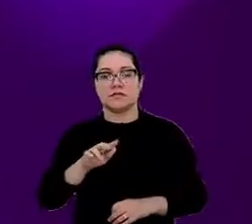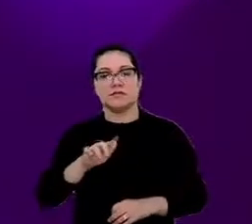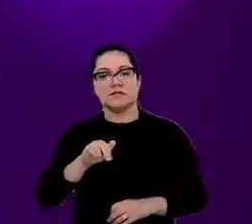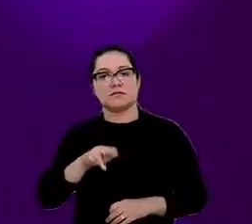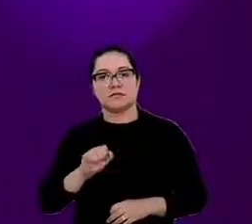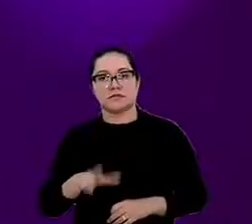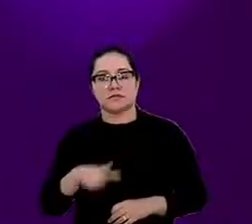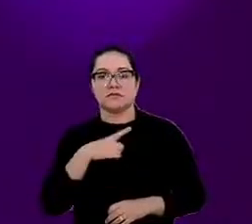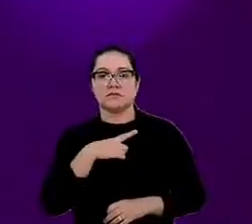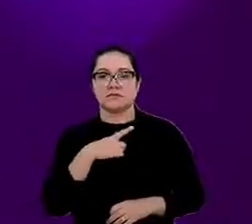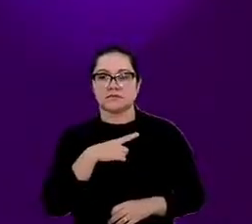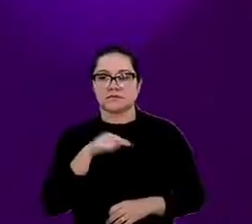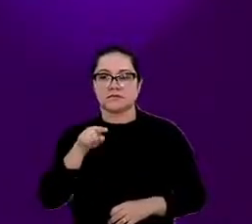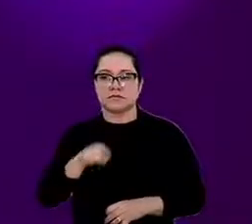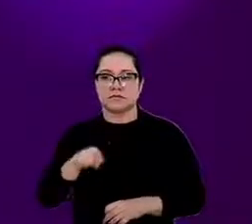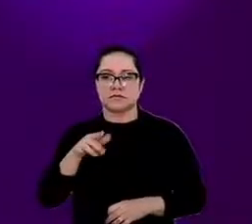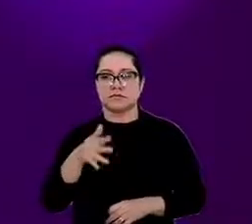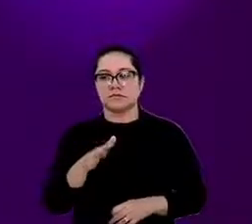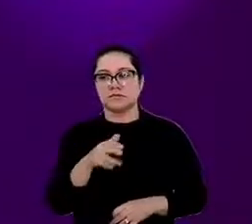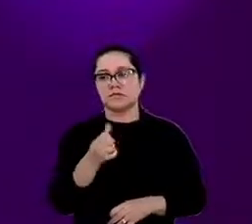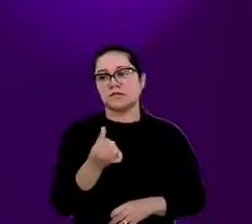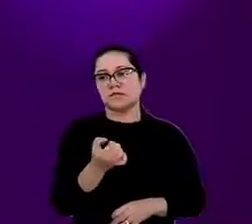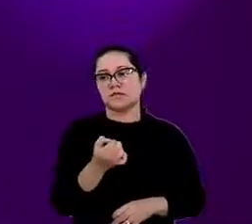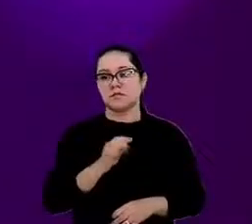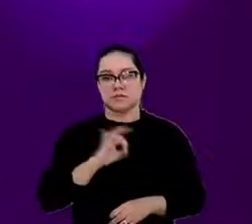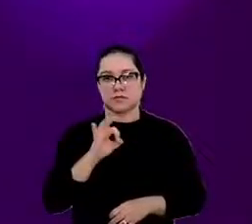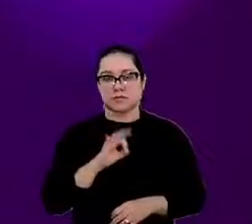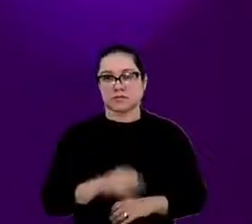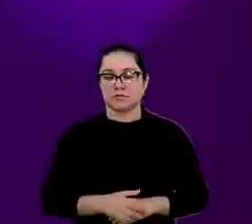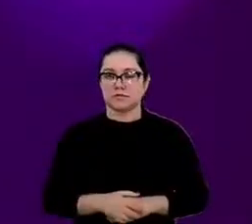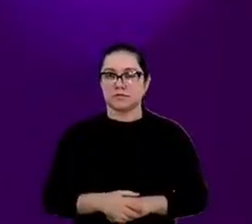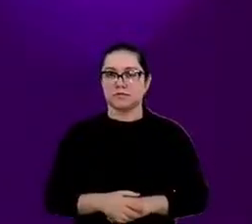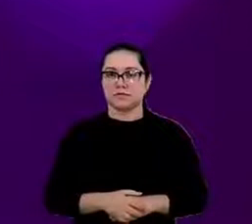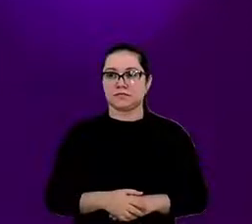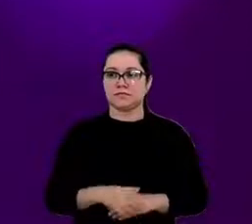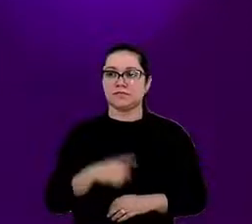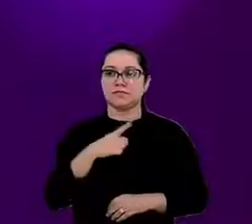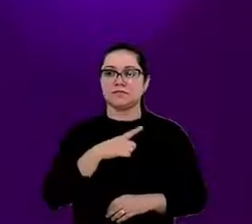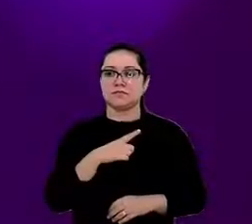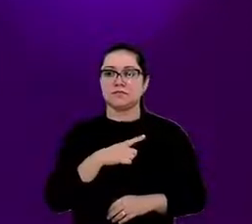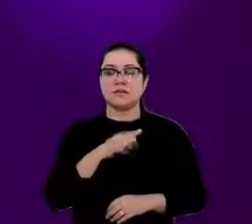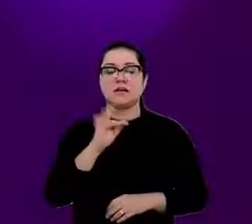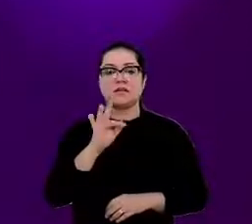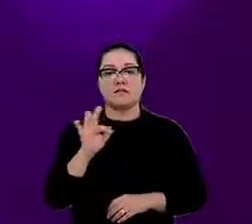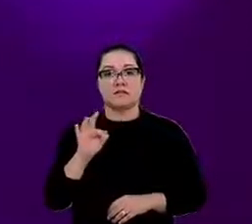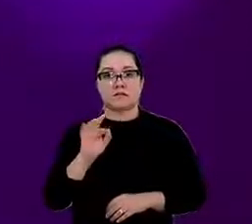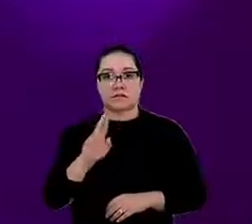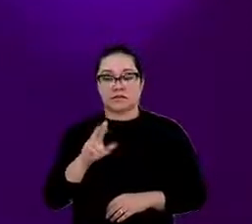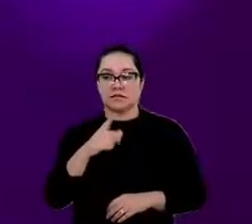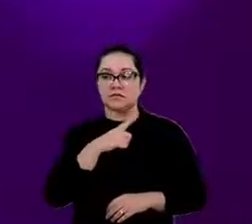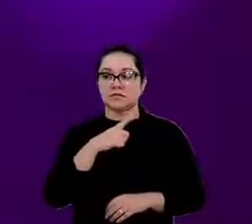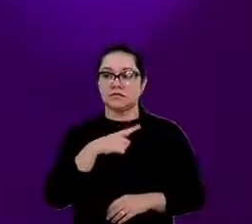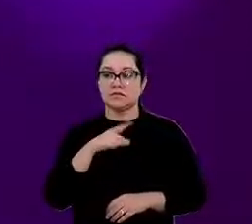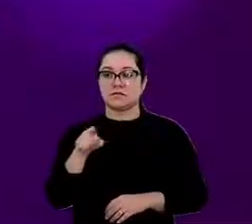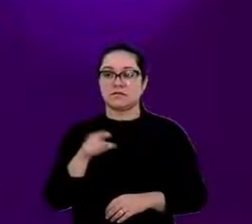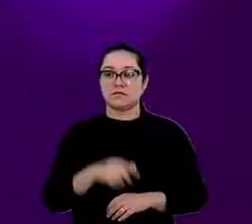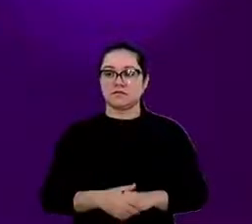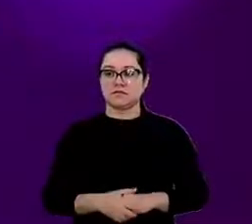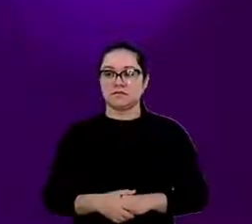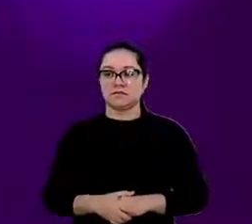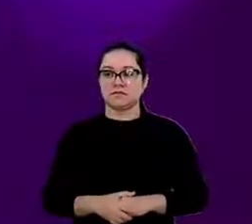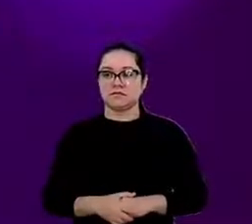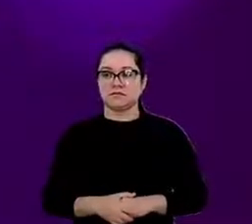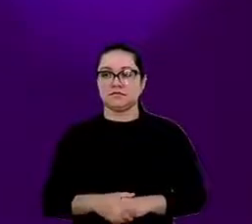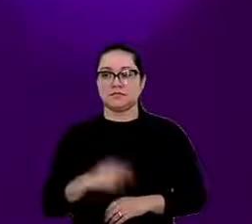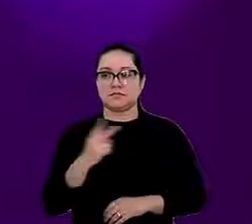angiografia quantitativa estimada mais ou menos em 60%. Fizemos o FFR da artéria circunflexa com um valor